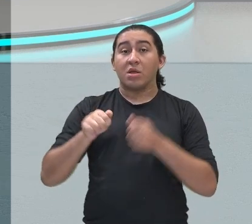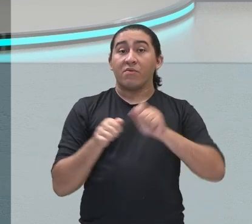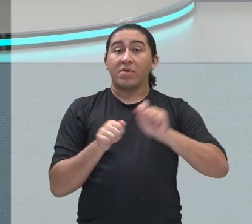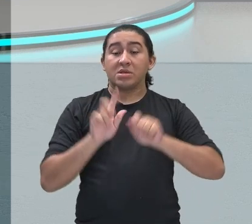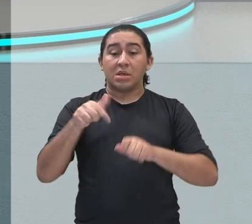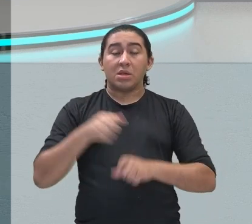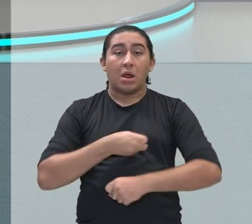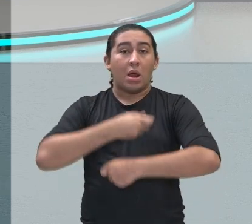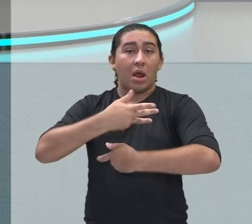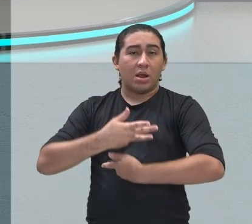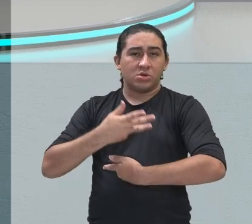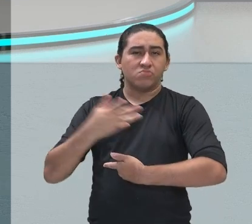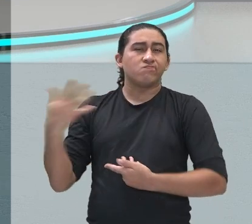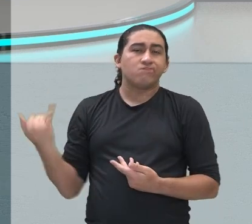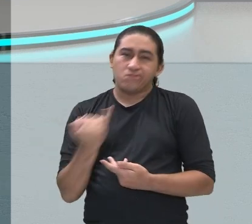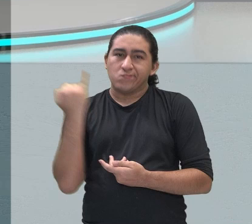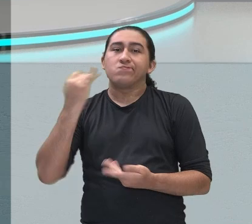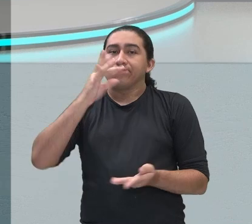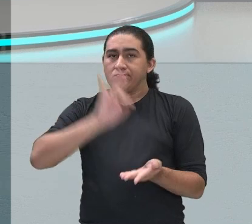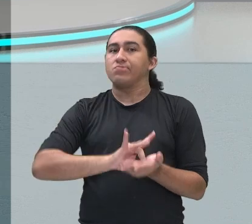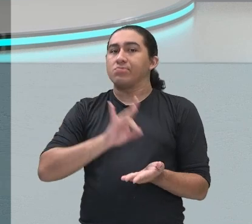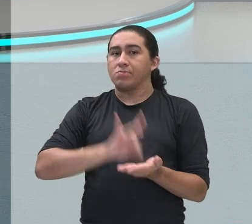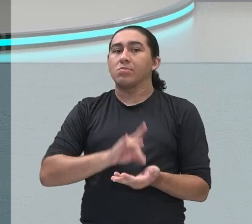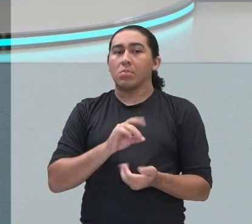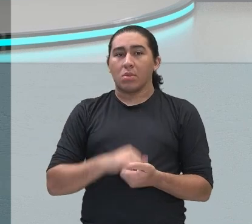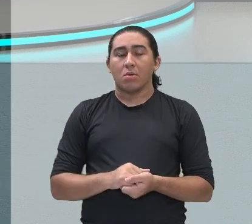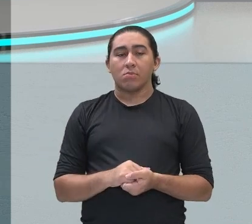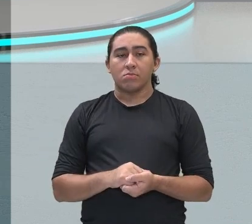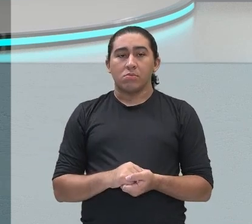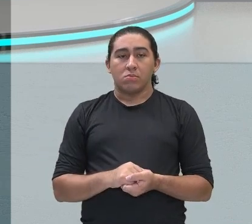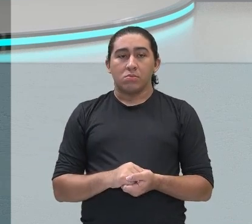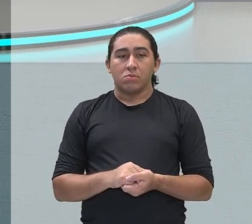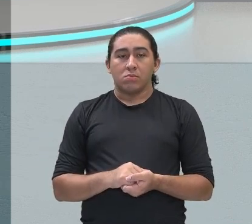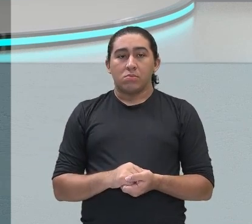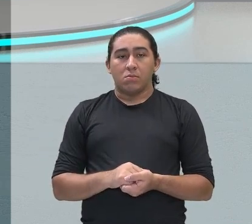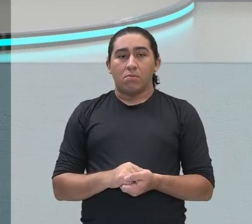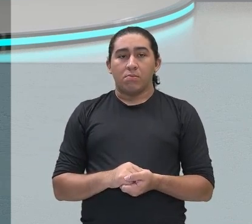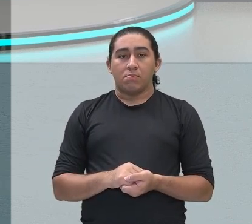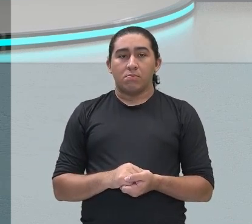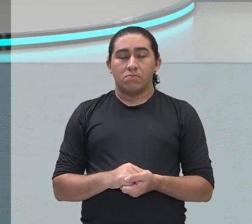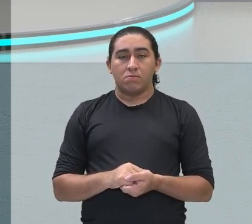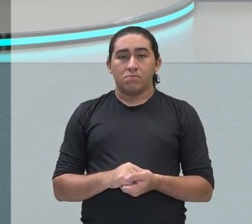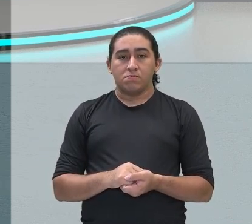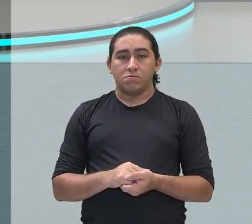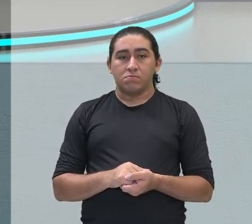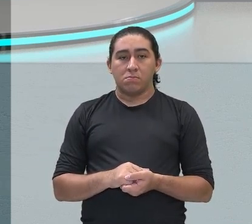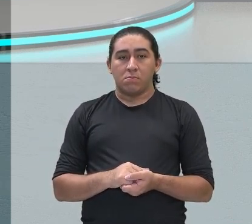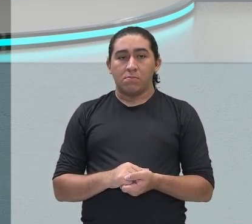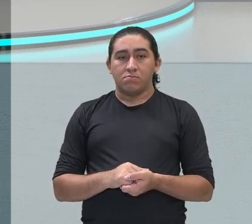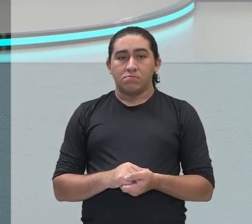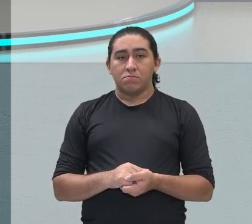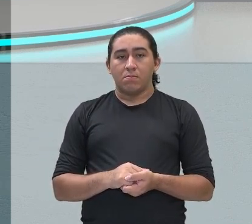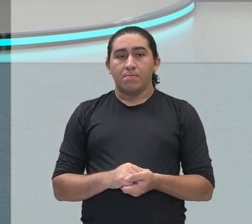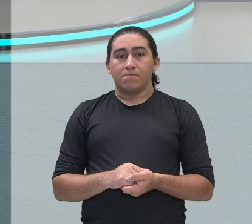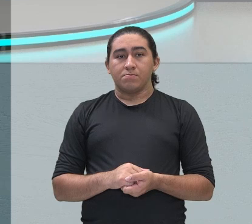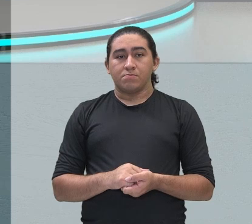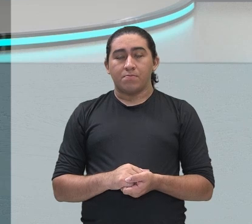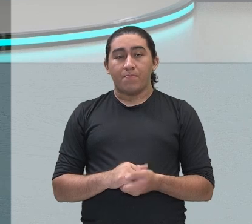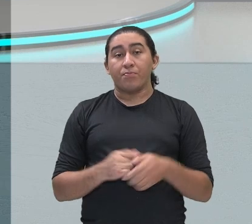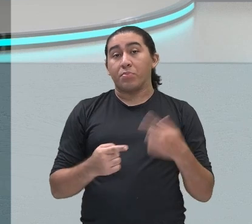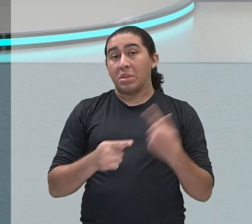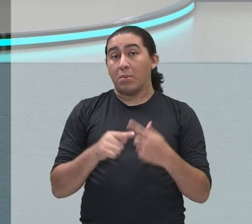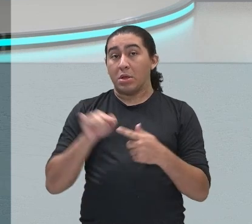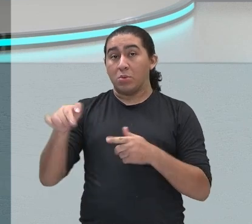foi super importante, né? Porque ele trouxe a arte